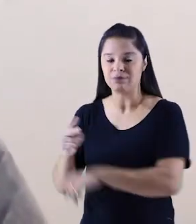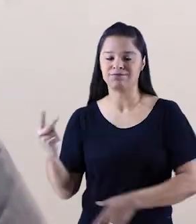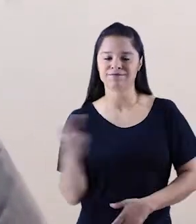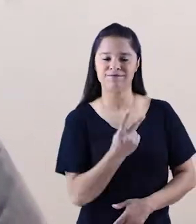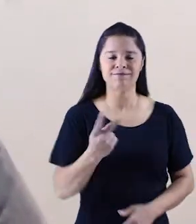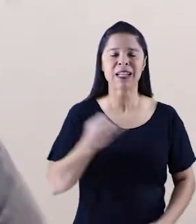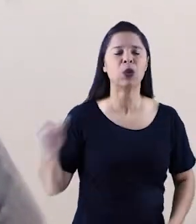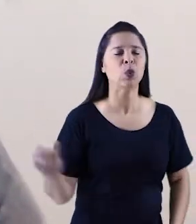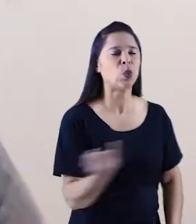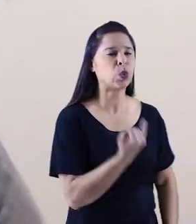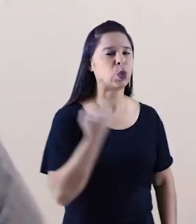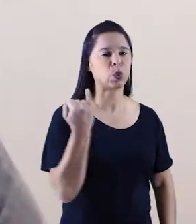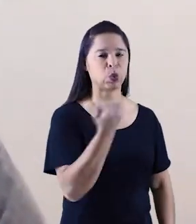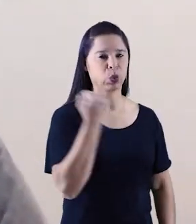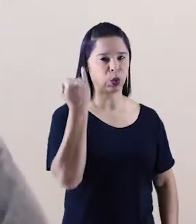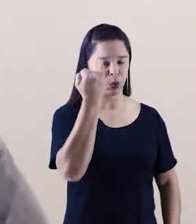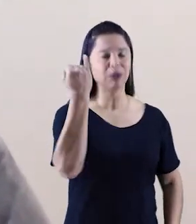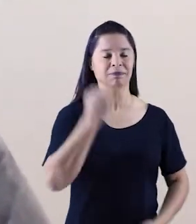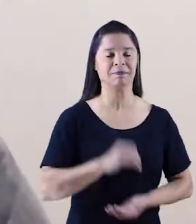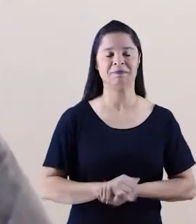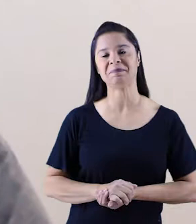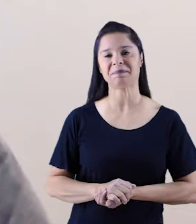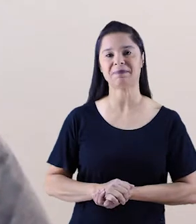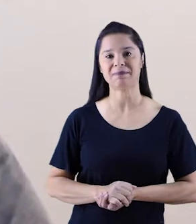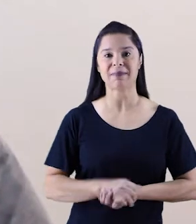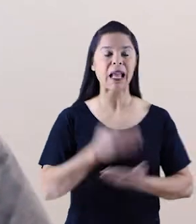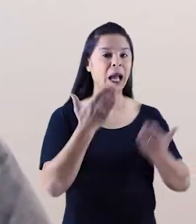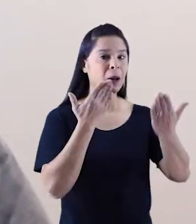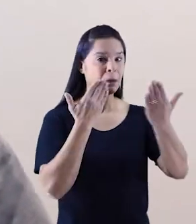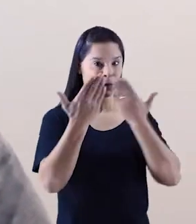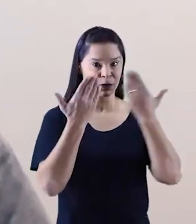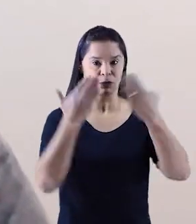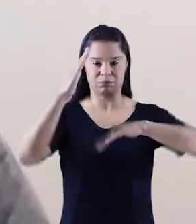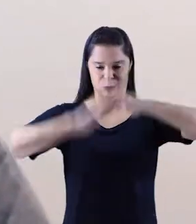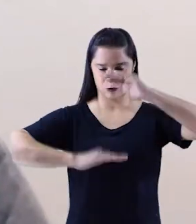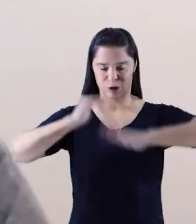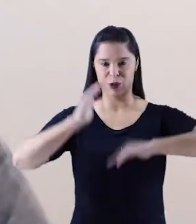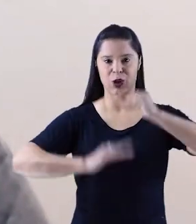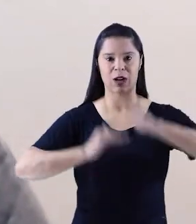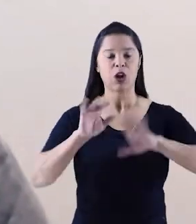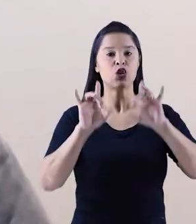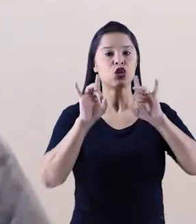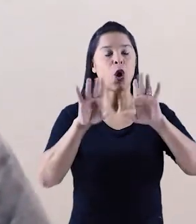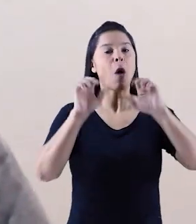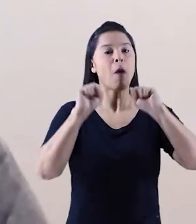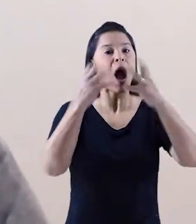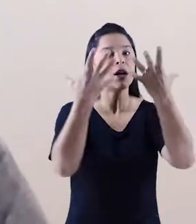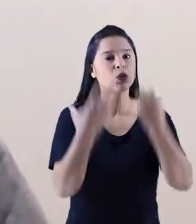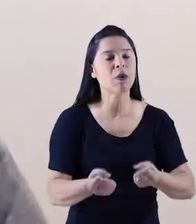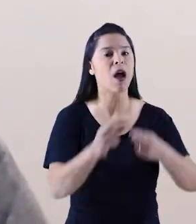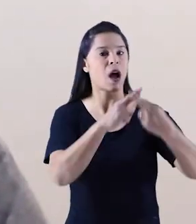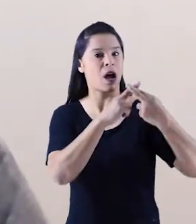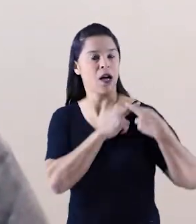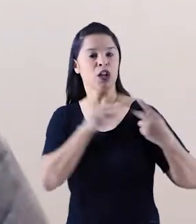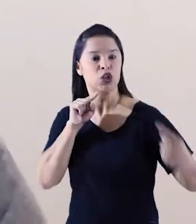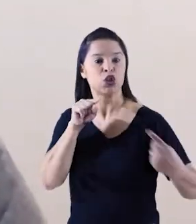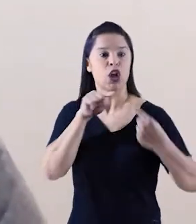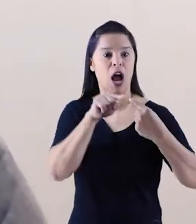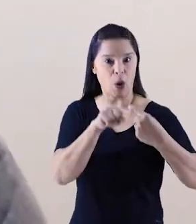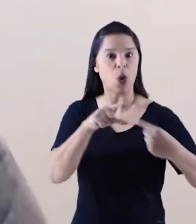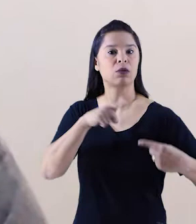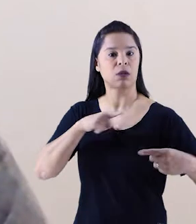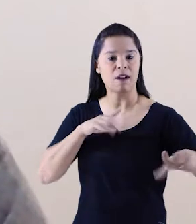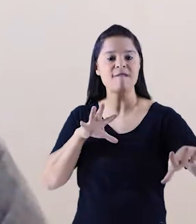fiscalização são peças fundamentais. A psicóloga e o psicólogo só devem assumir responsabilidades para